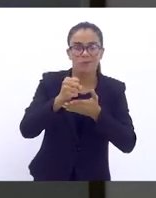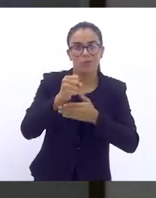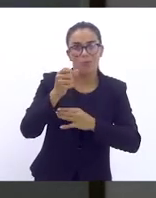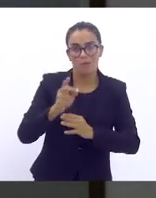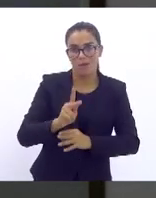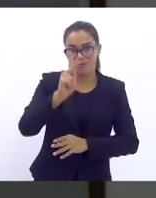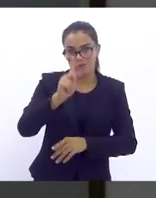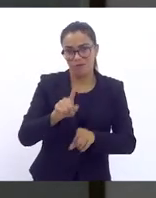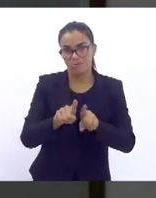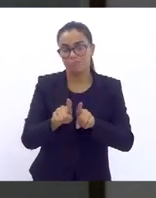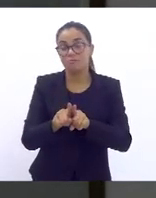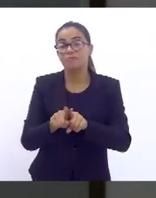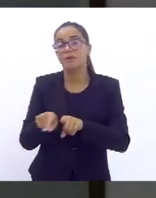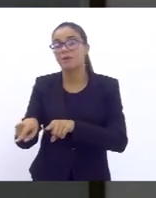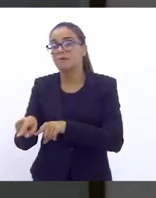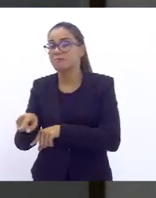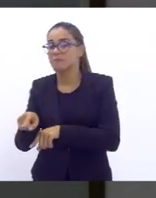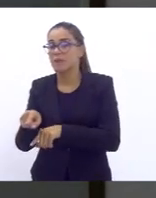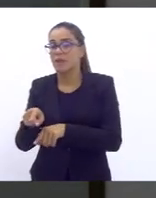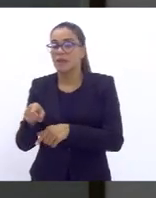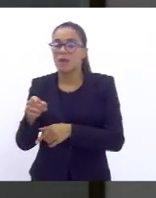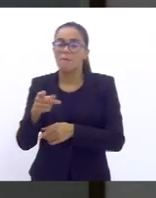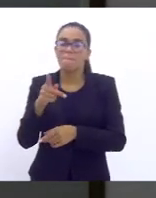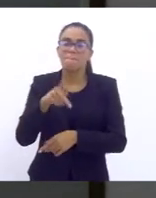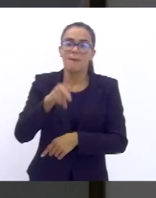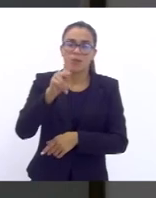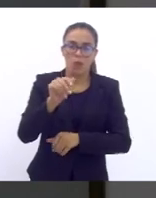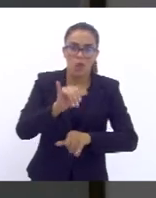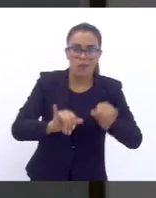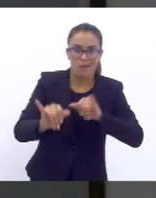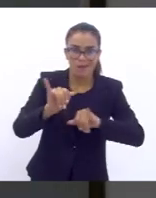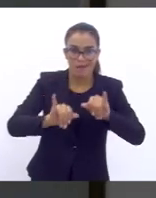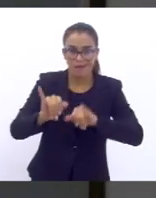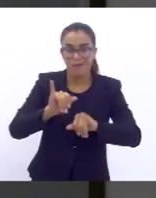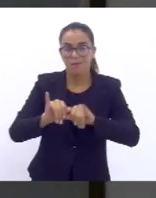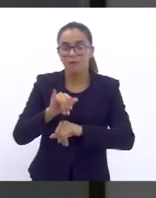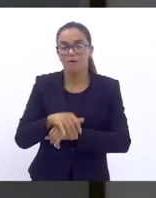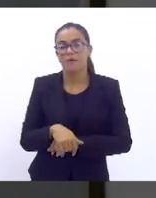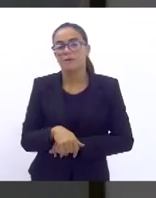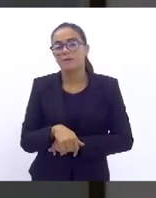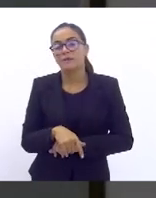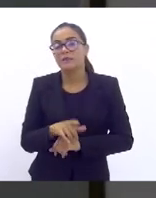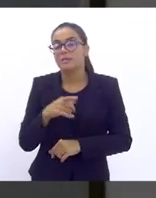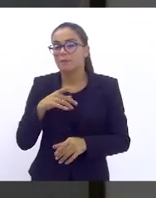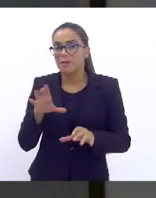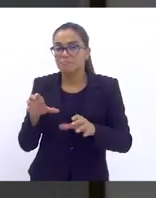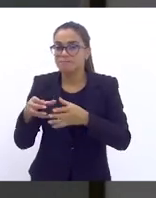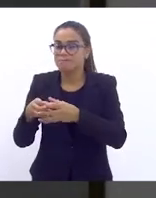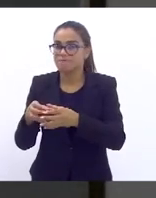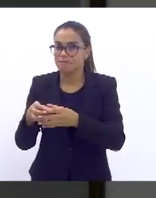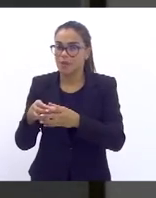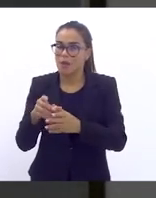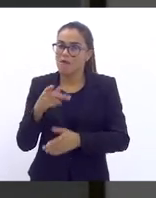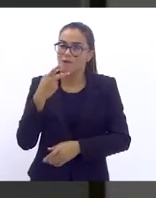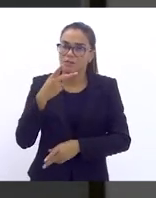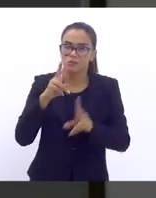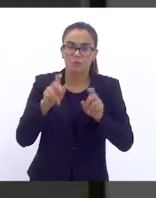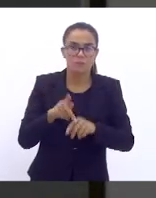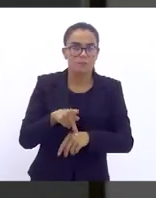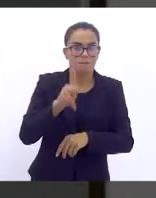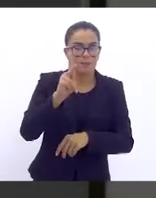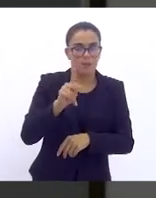de petroquímicos no próximo slide E aí eu queria dar uma ênfase a questão do petroquímica